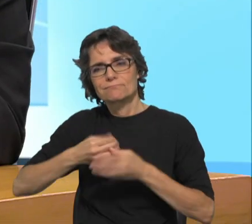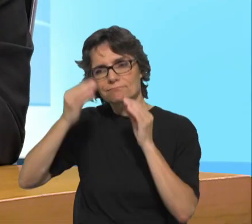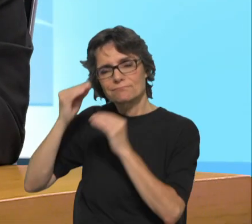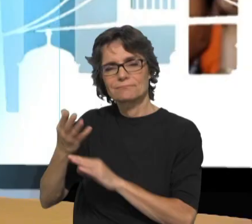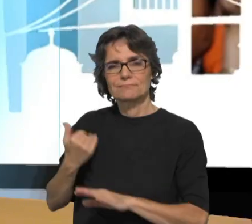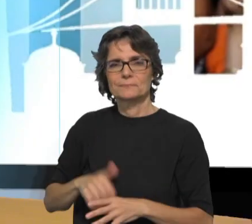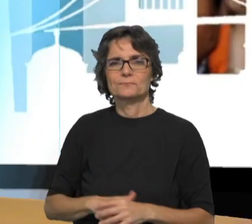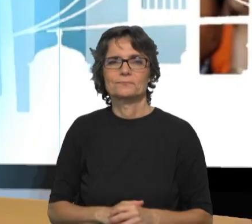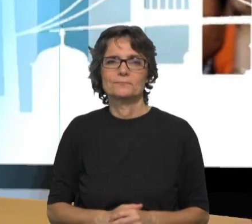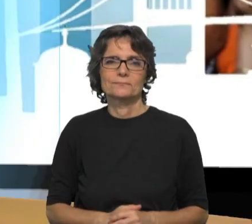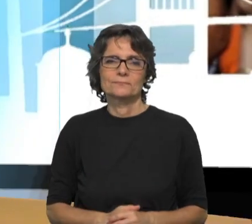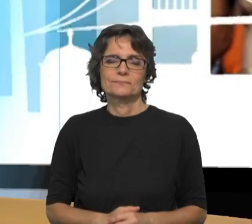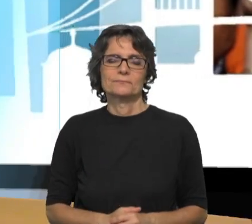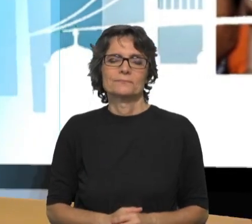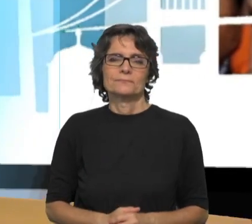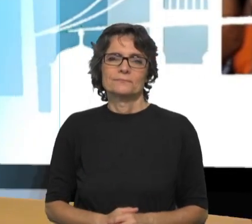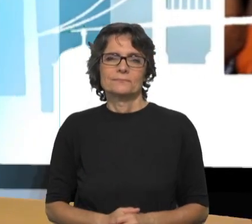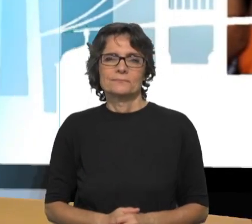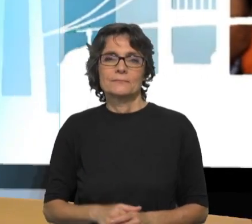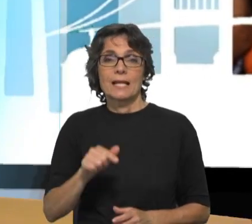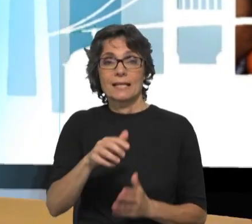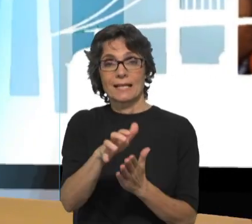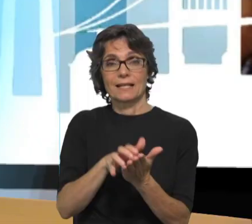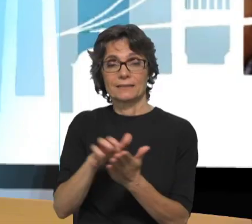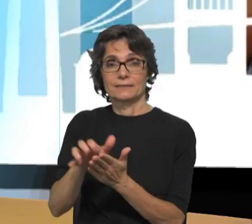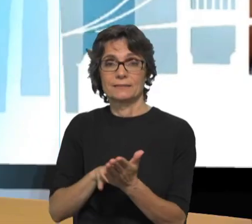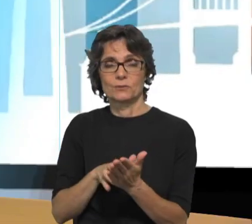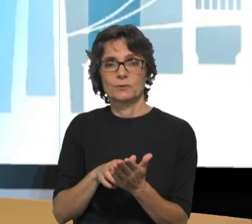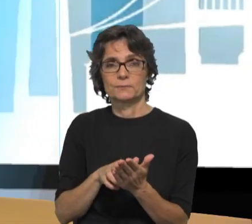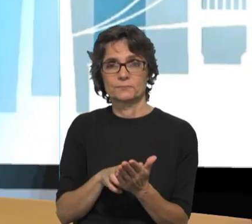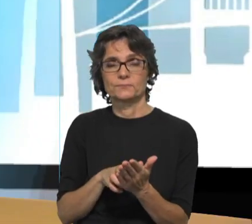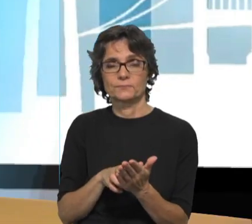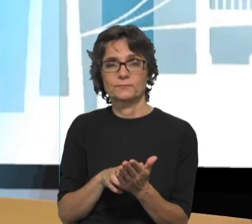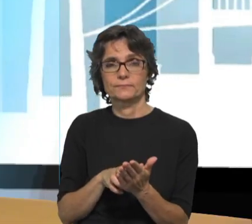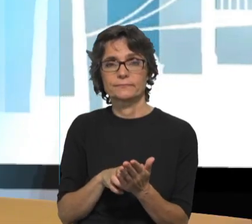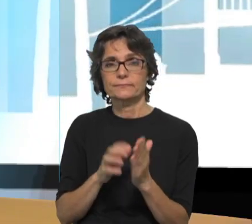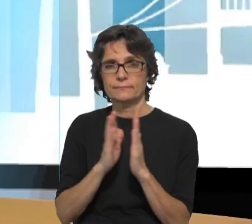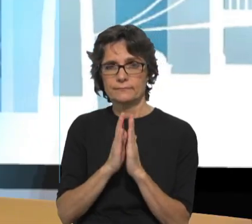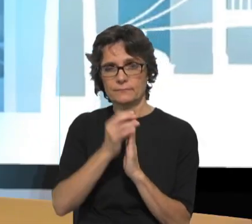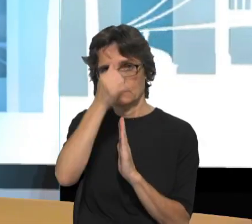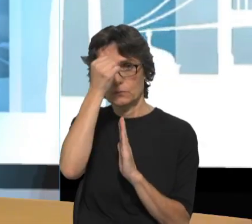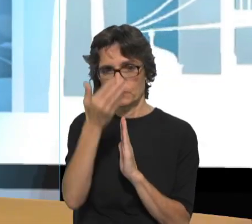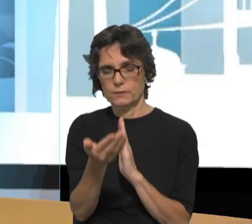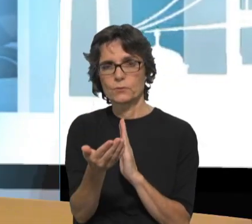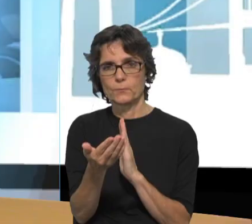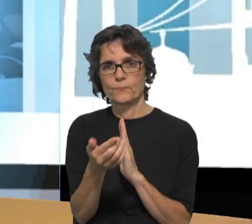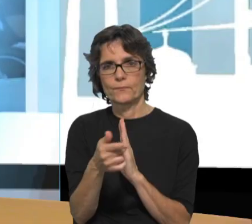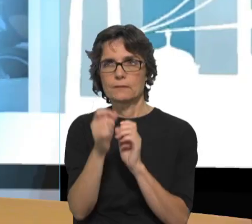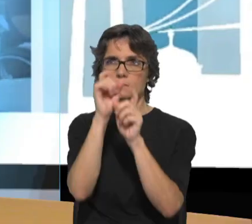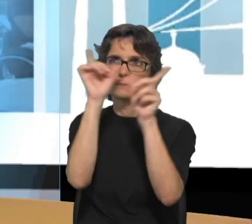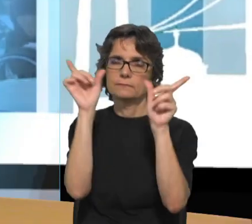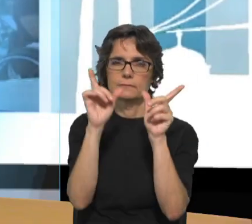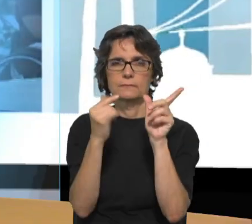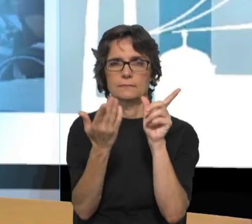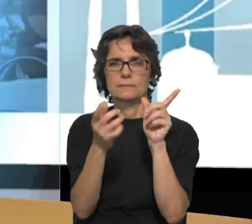De alguma forma, temos com estas leituras desta celebração litúrgica, temos uma imagem de um